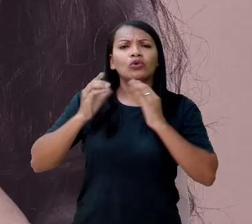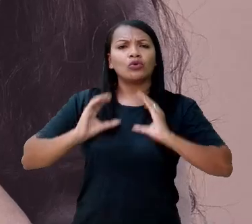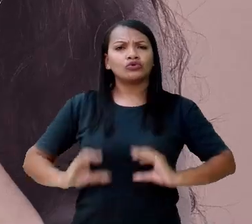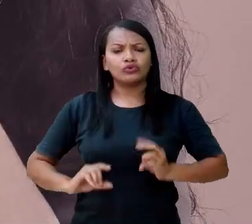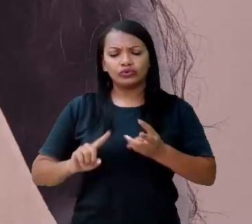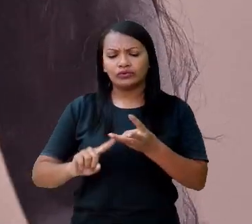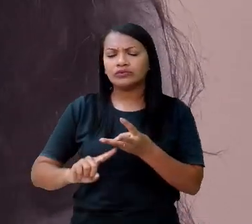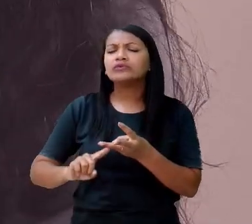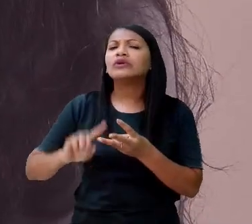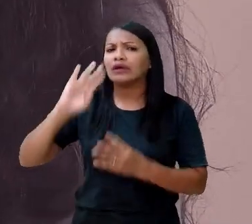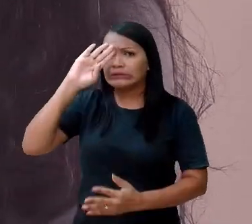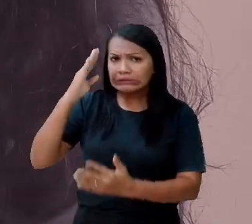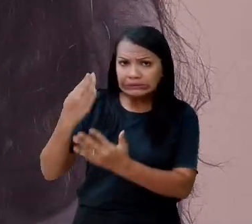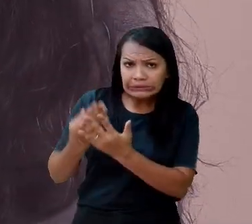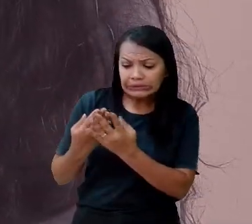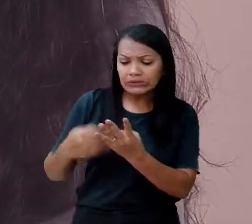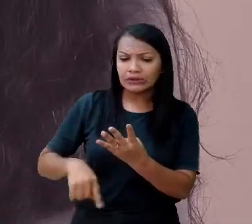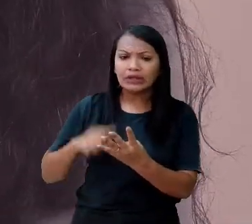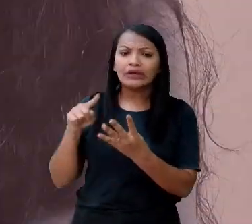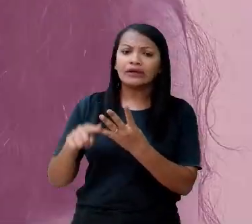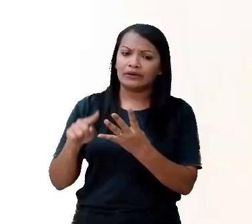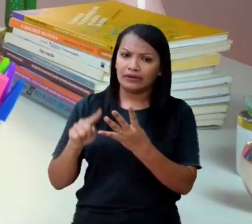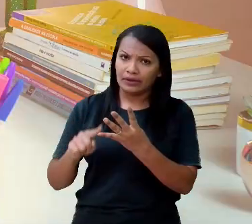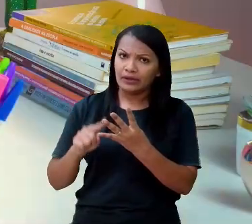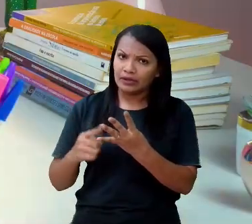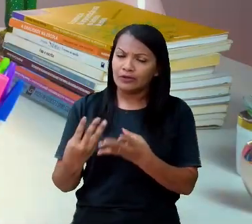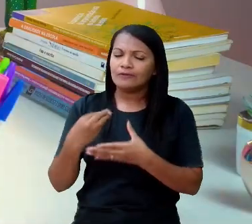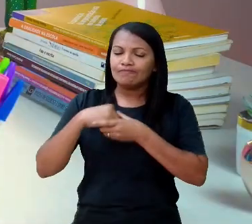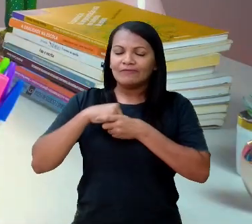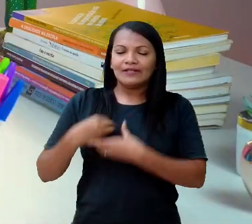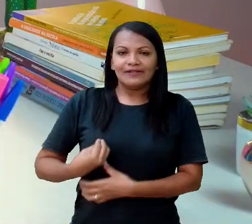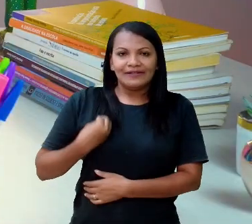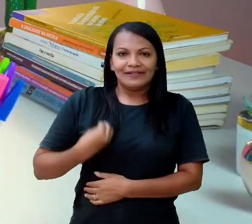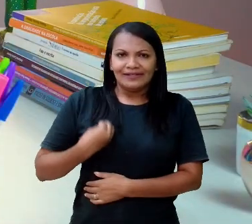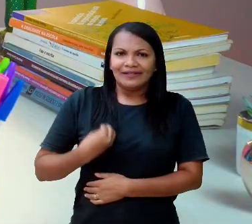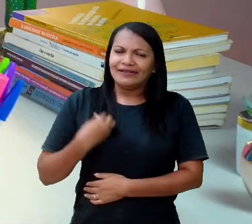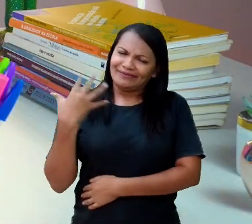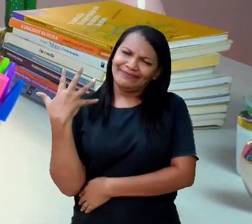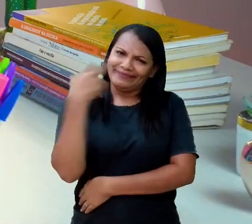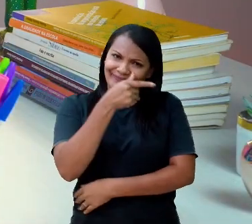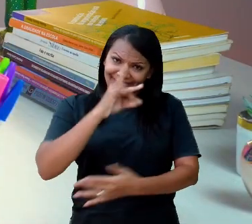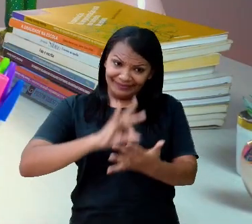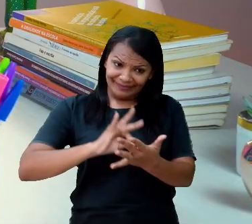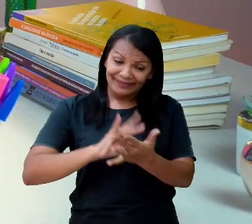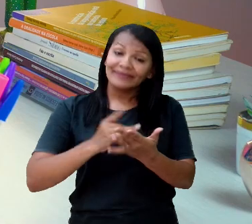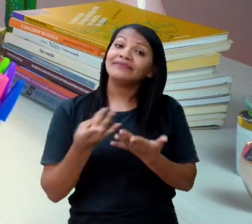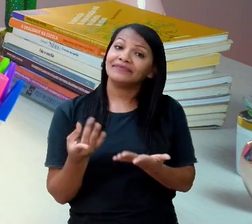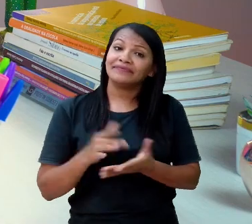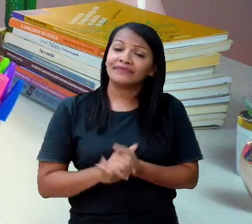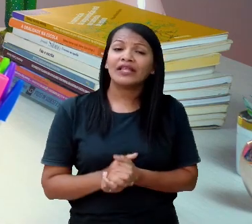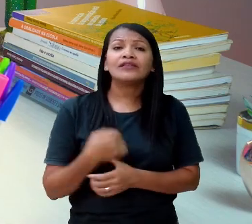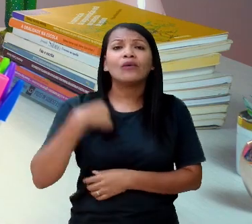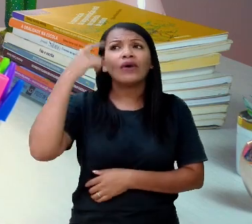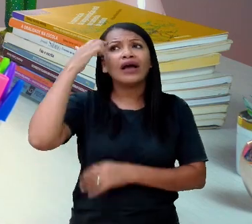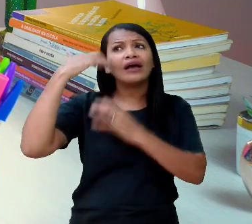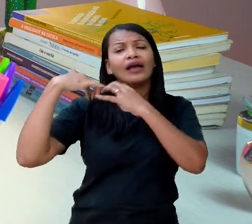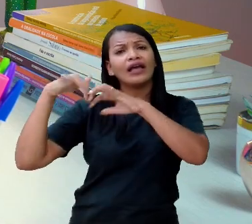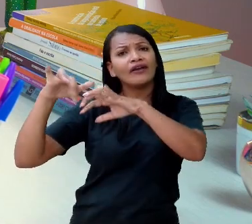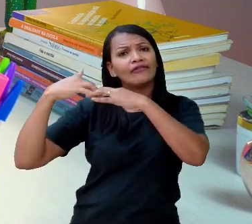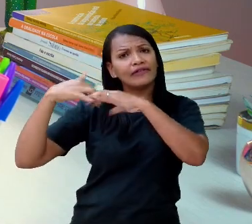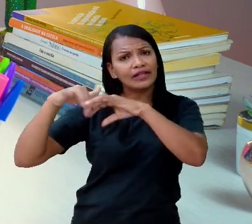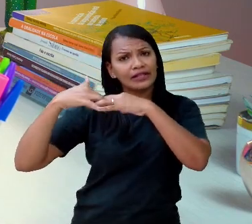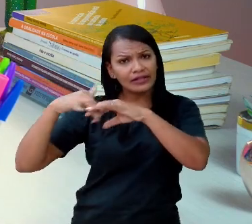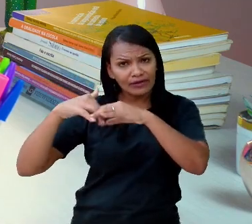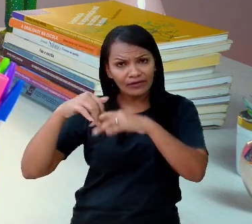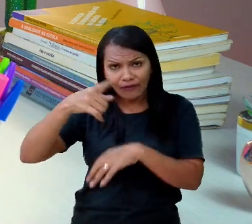suas crenças e a sua essência. Gente, isso é muito lindo, não é? Pois é, reflita sobre isso, hein,